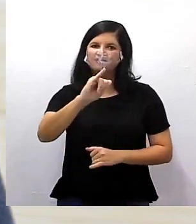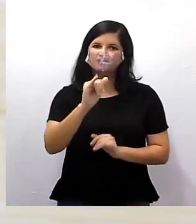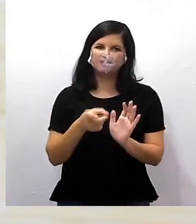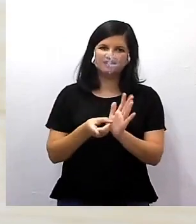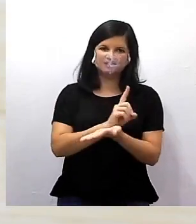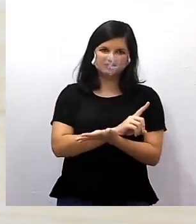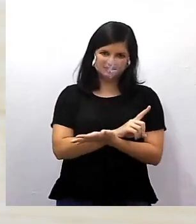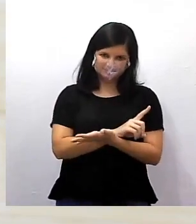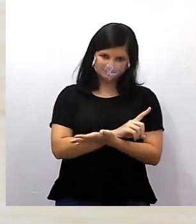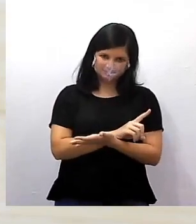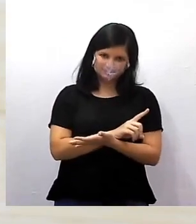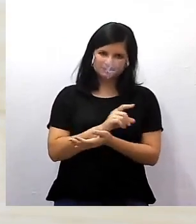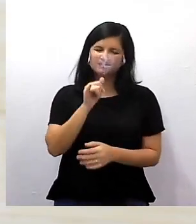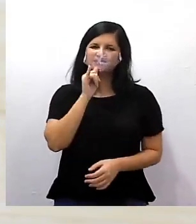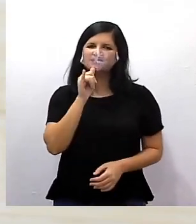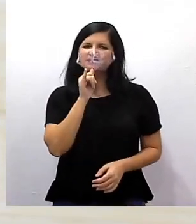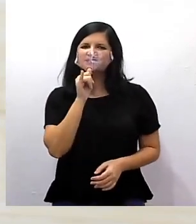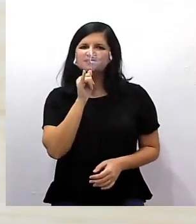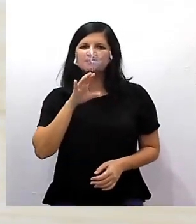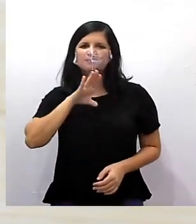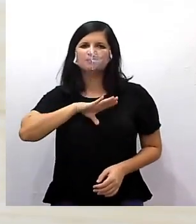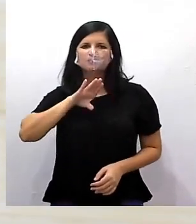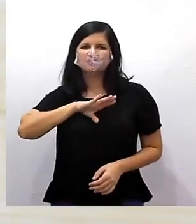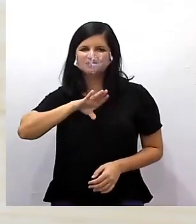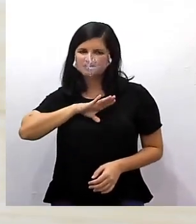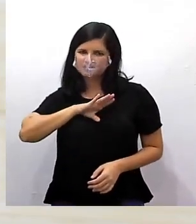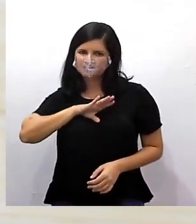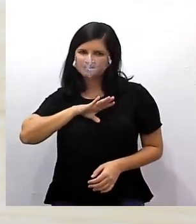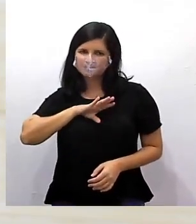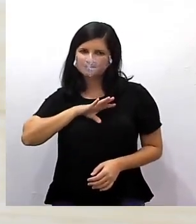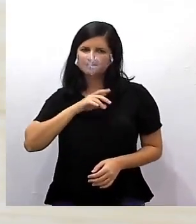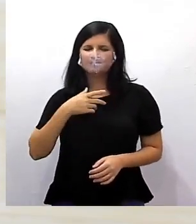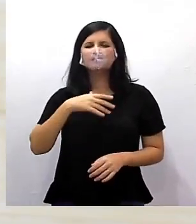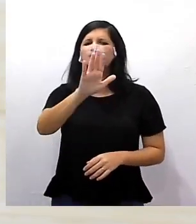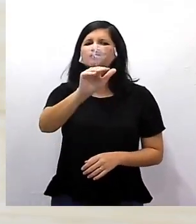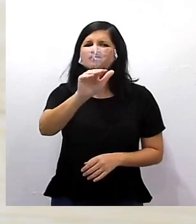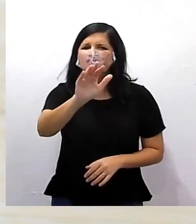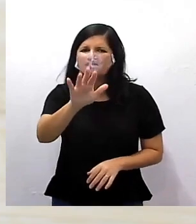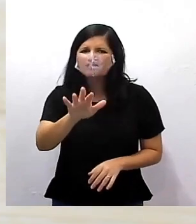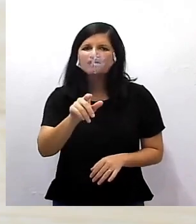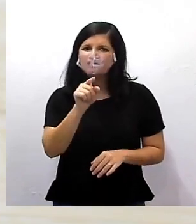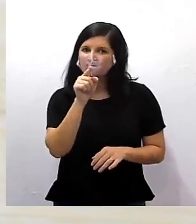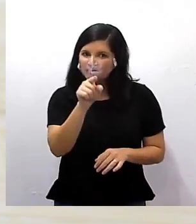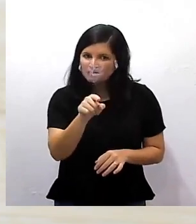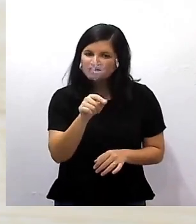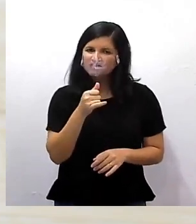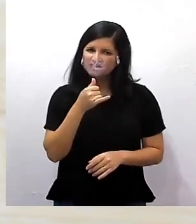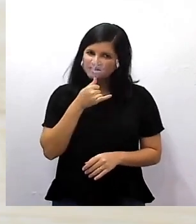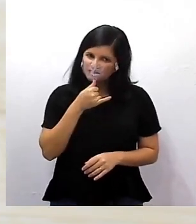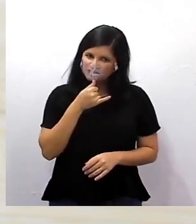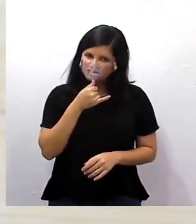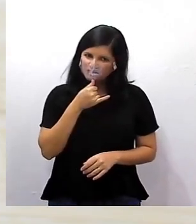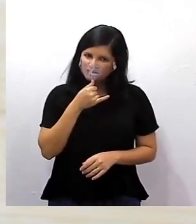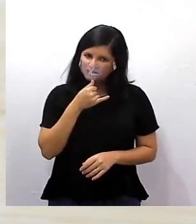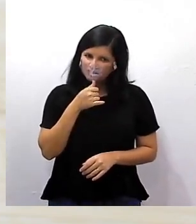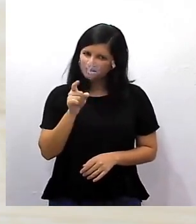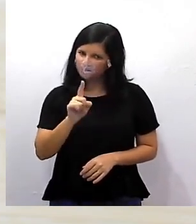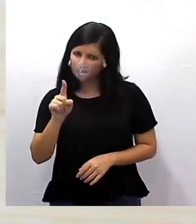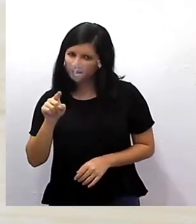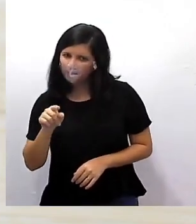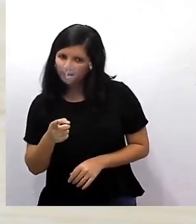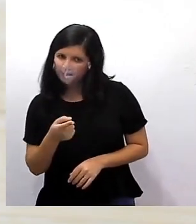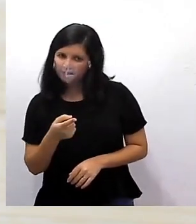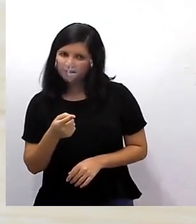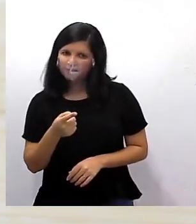certo? Então, um exemplo disso na língua portuguesa é, quando eu chego para tu e digo assim, ó, você está triste, não está? Esse